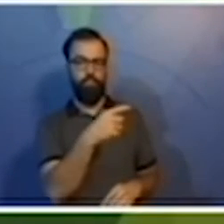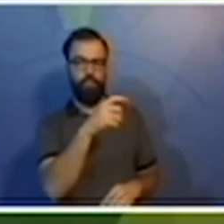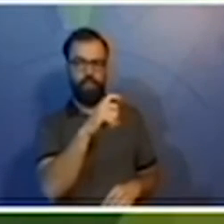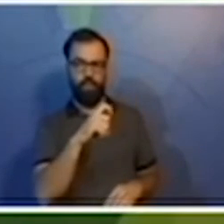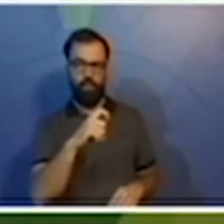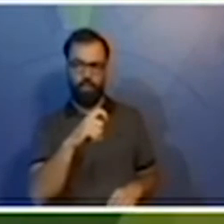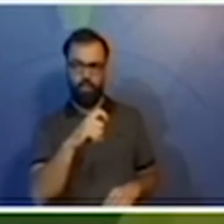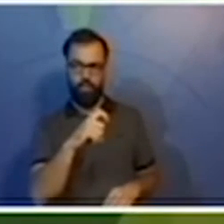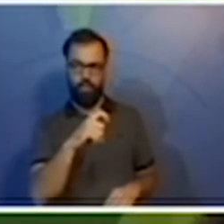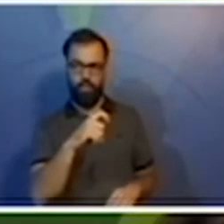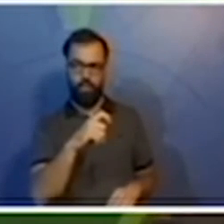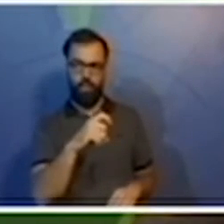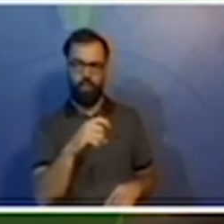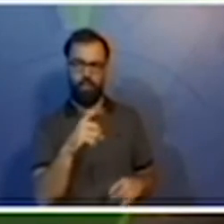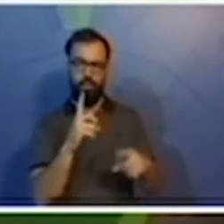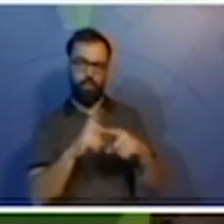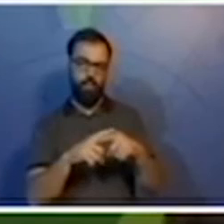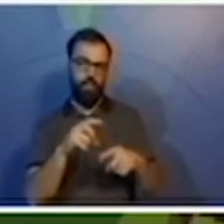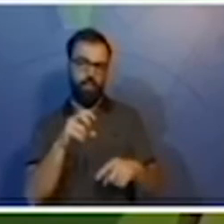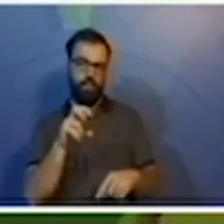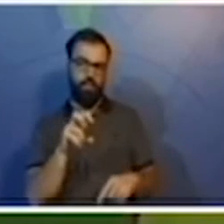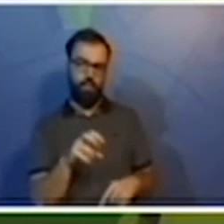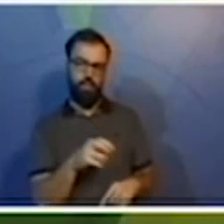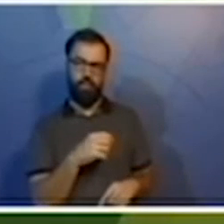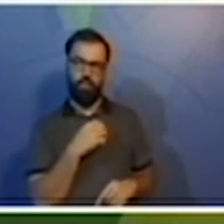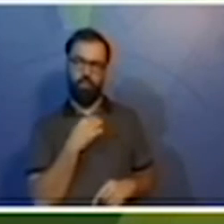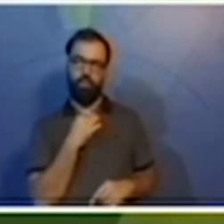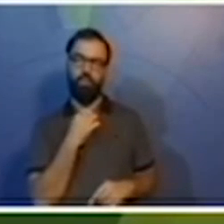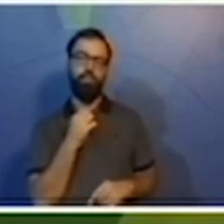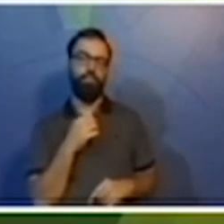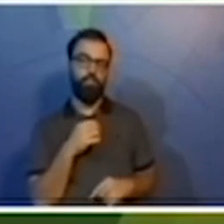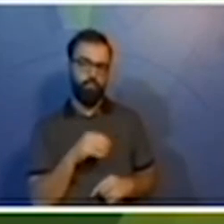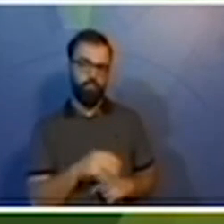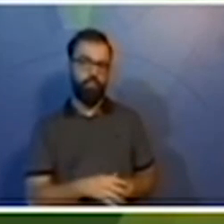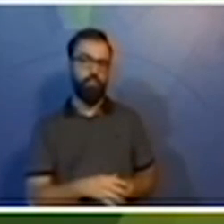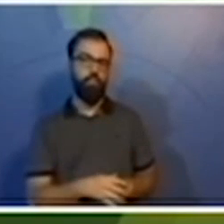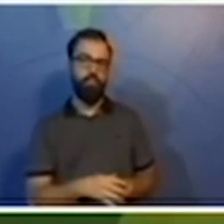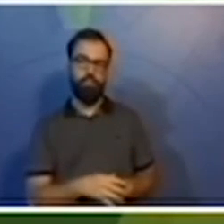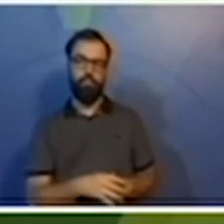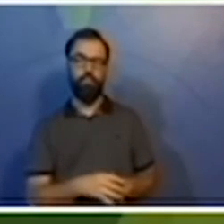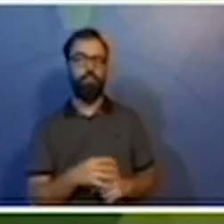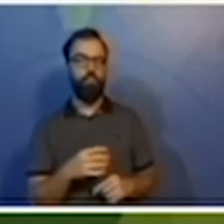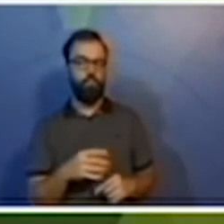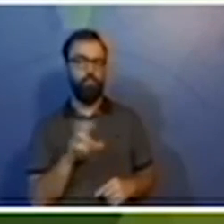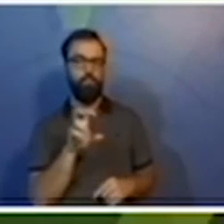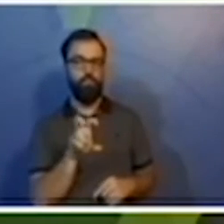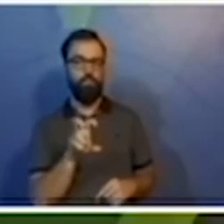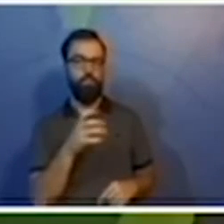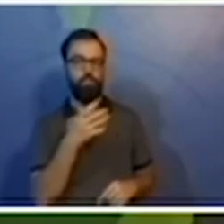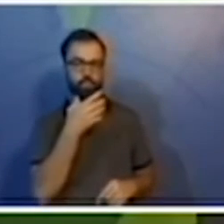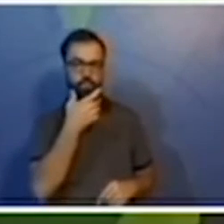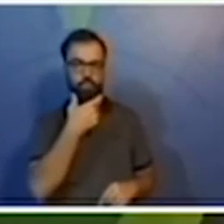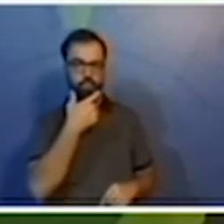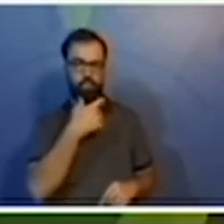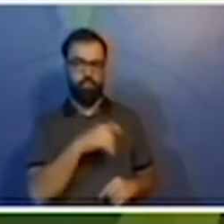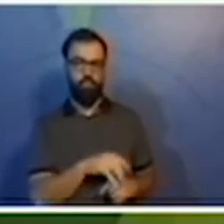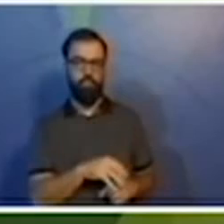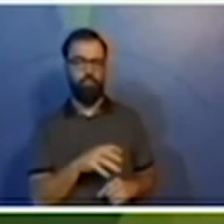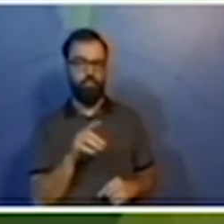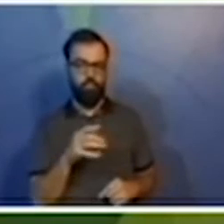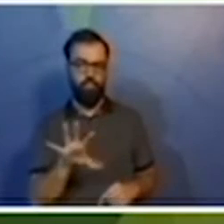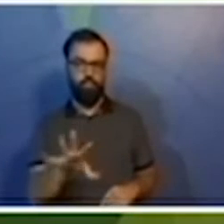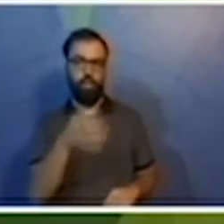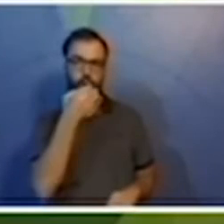1x. Vamos voltar lá. Eu tenho 5 maçãs, aí eu como